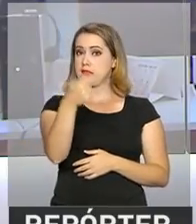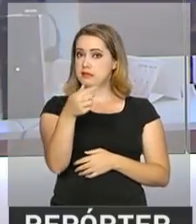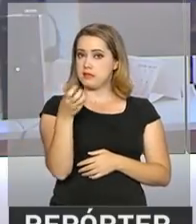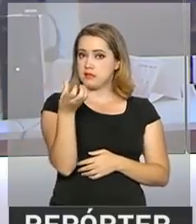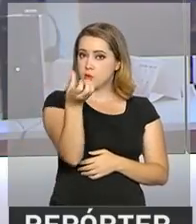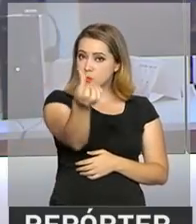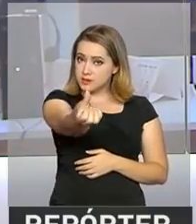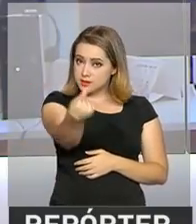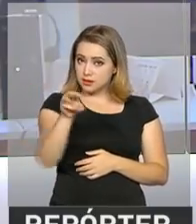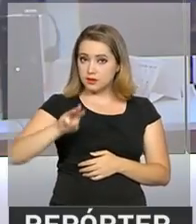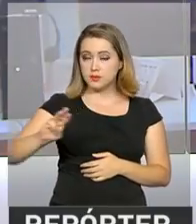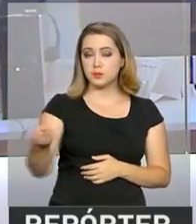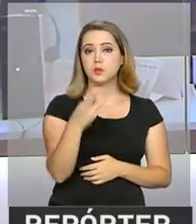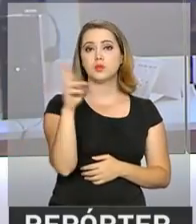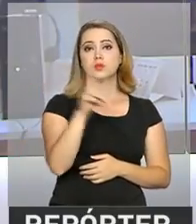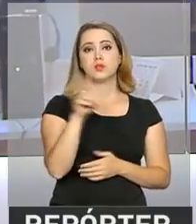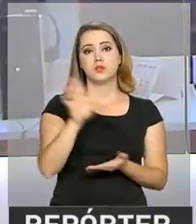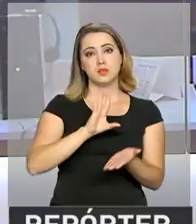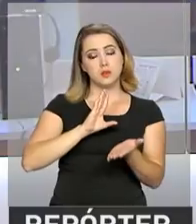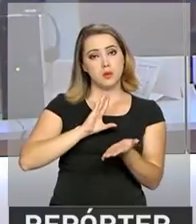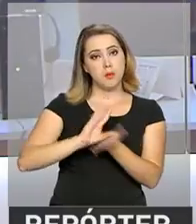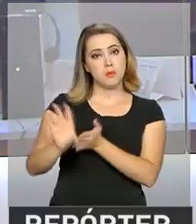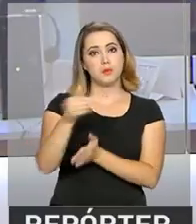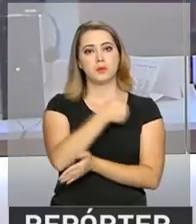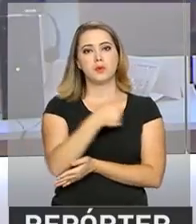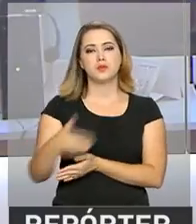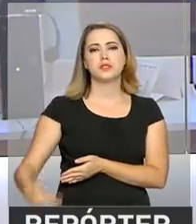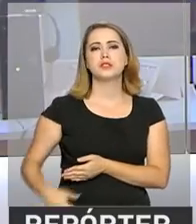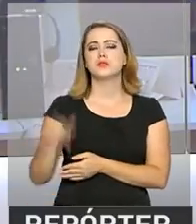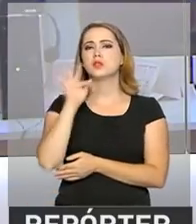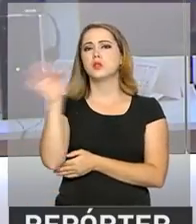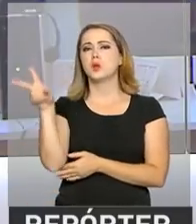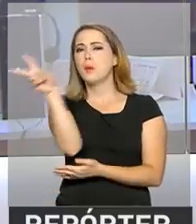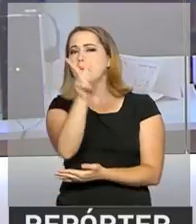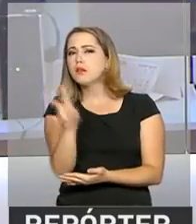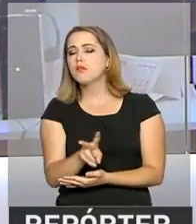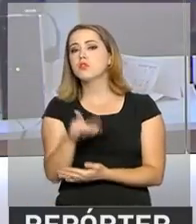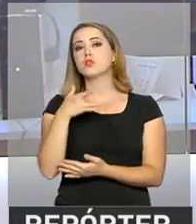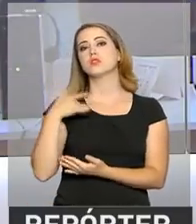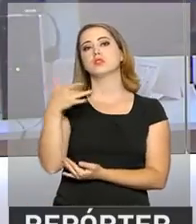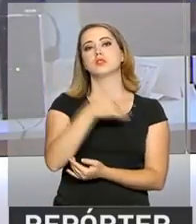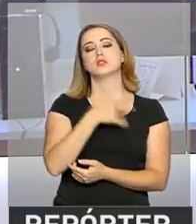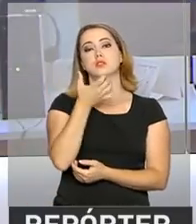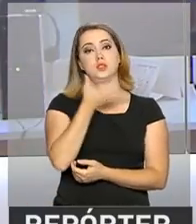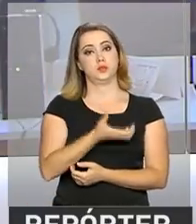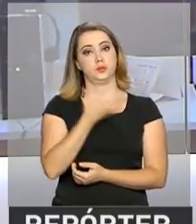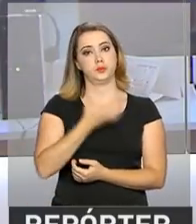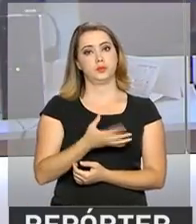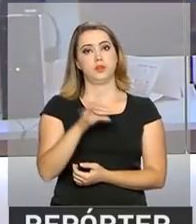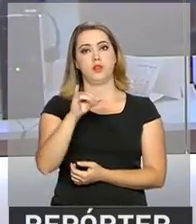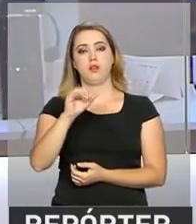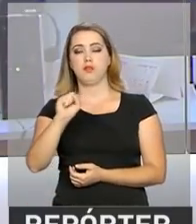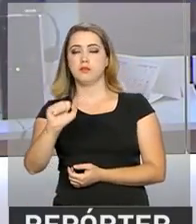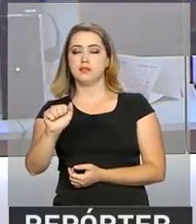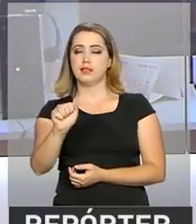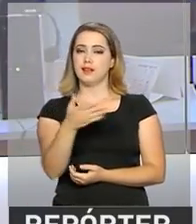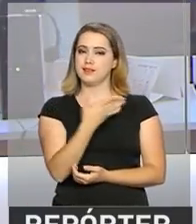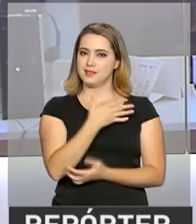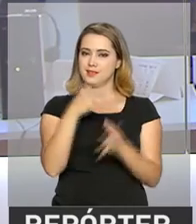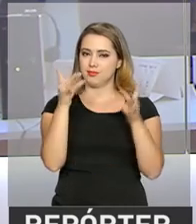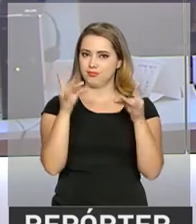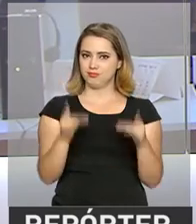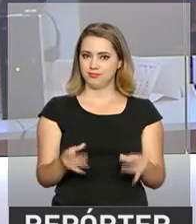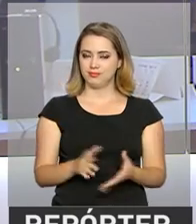foram repassados pelo governo federal para ações de vigilância em saúde no mês de dezembro. A repórter Thaisa Dias tem